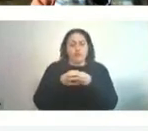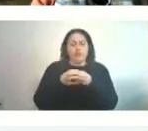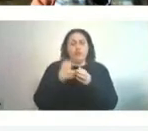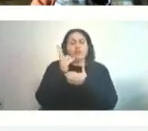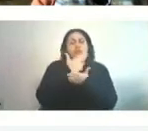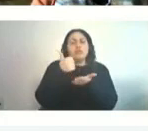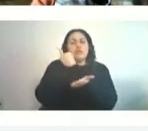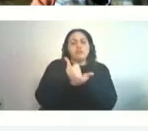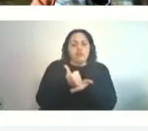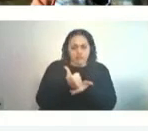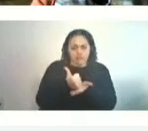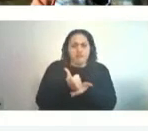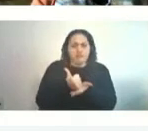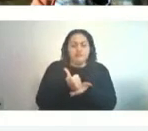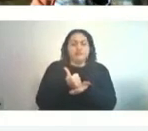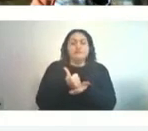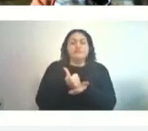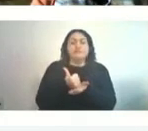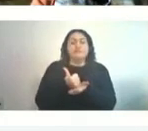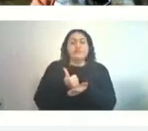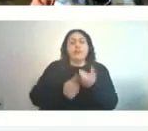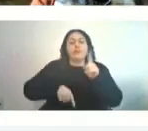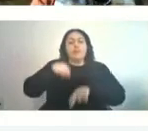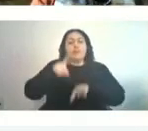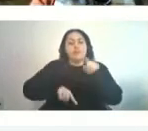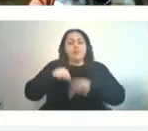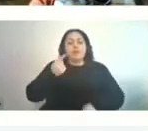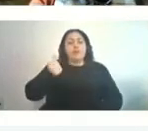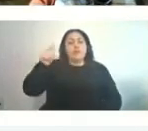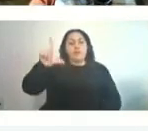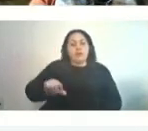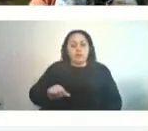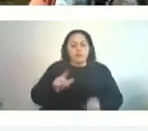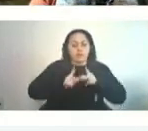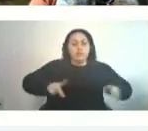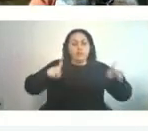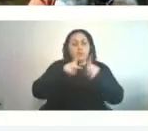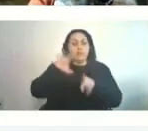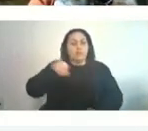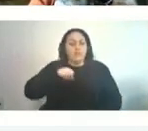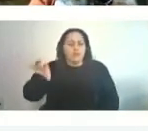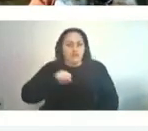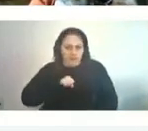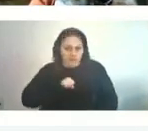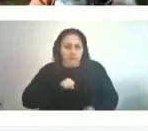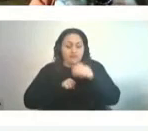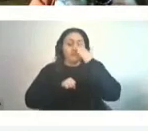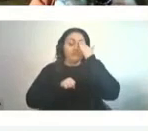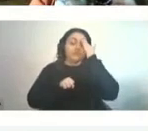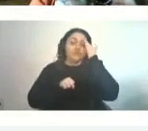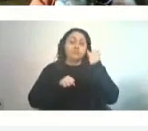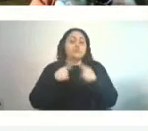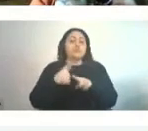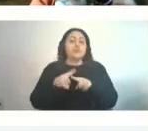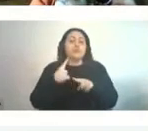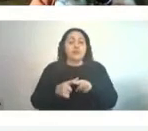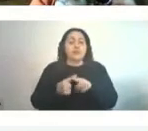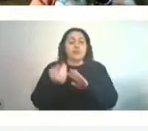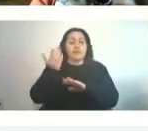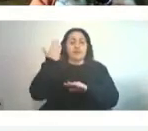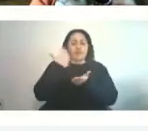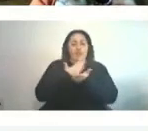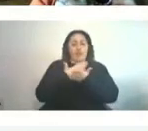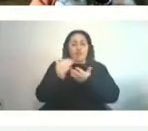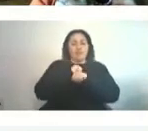material de fácil acesso para a população, tá? Porque tinha-se, no início da pandemia,